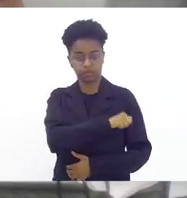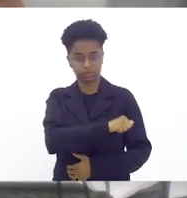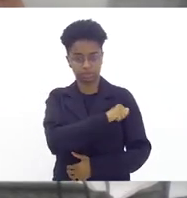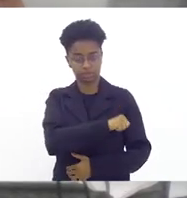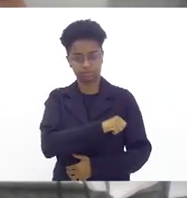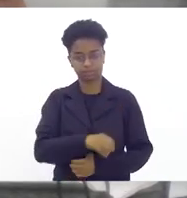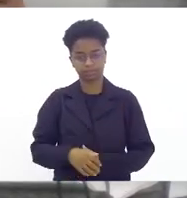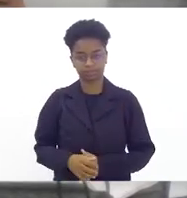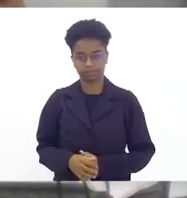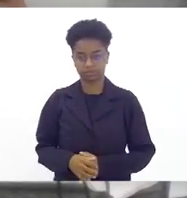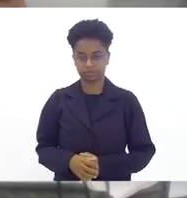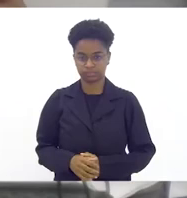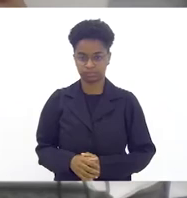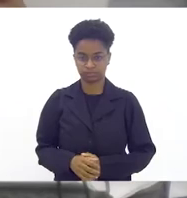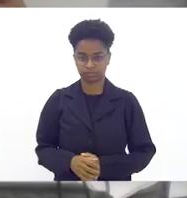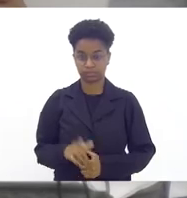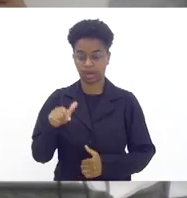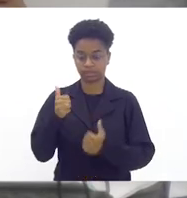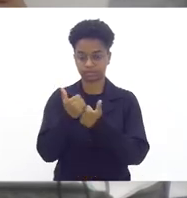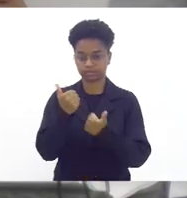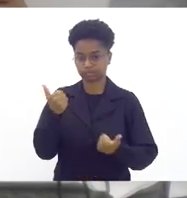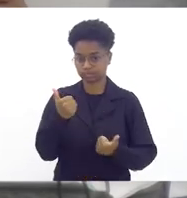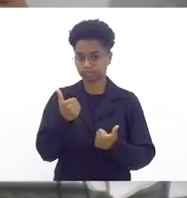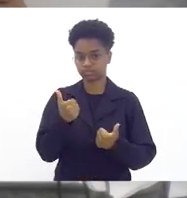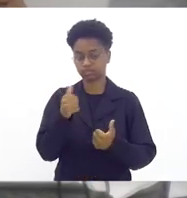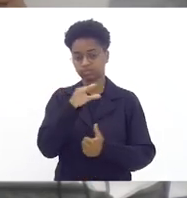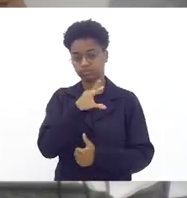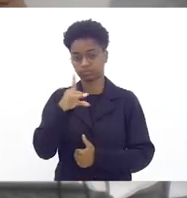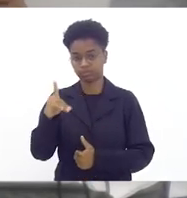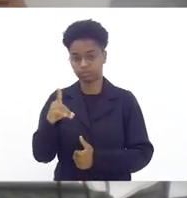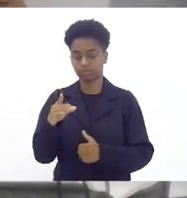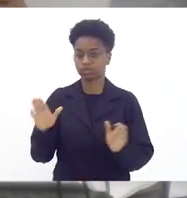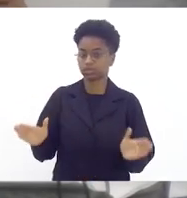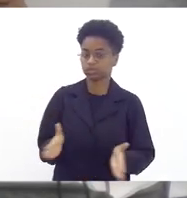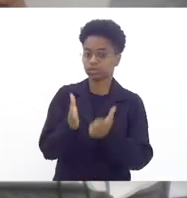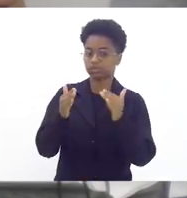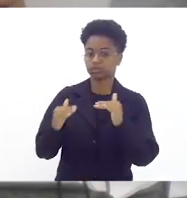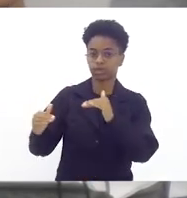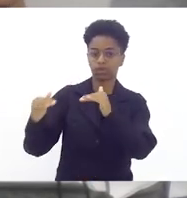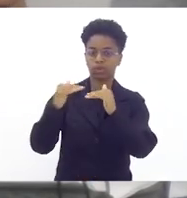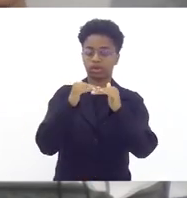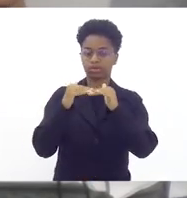especificamente, subcoordenadoria da promoção da equidade racial